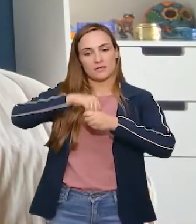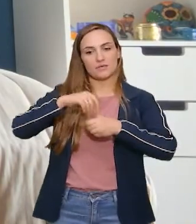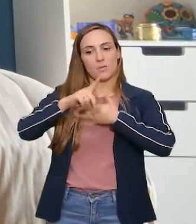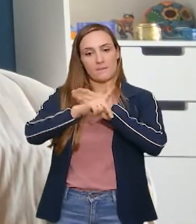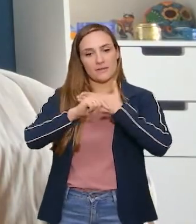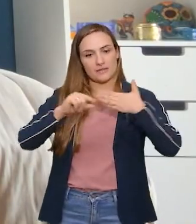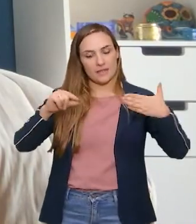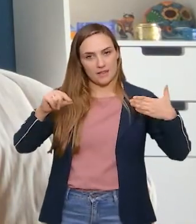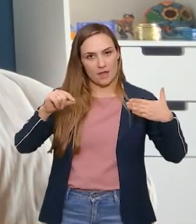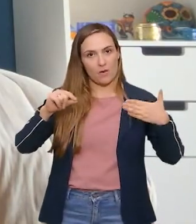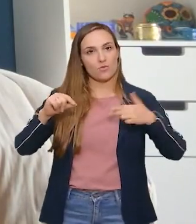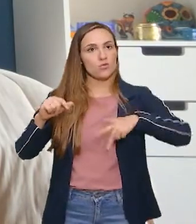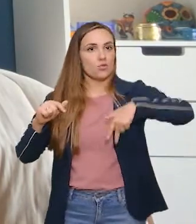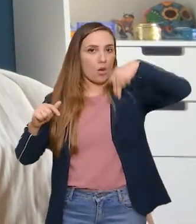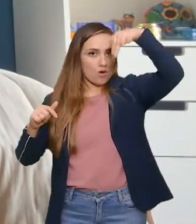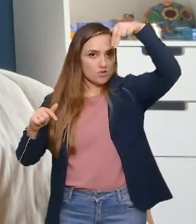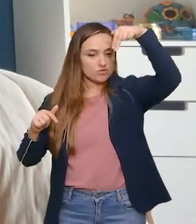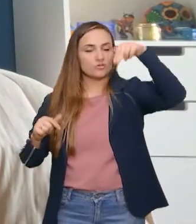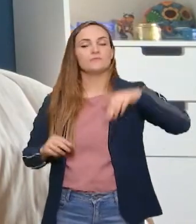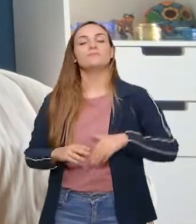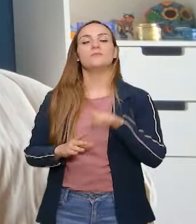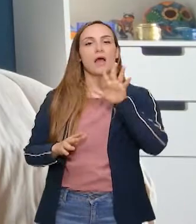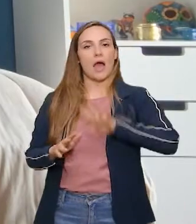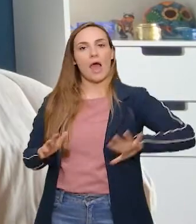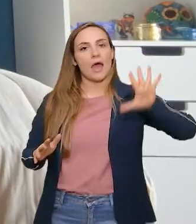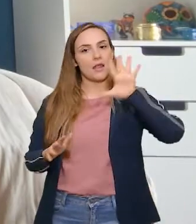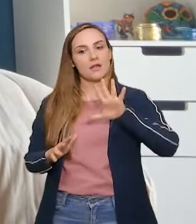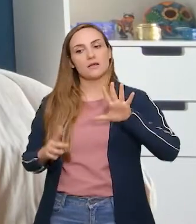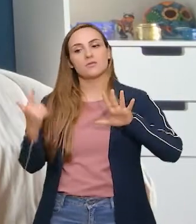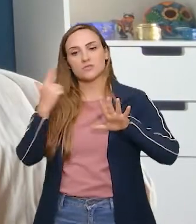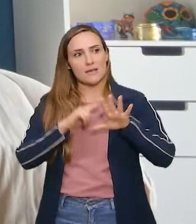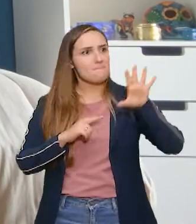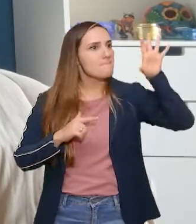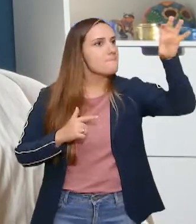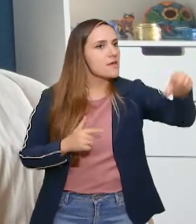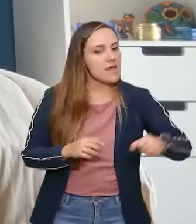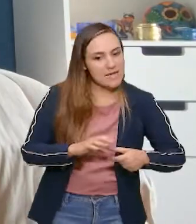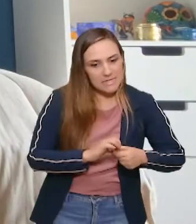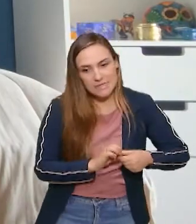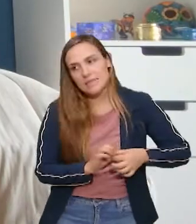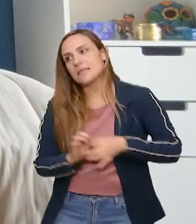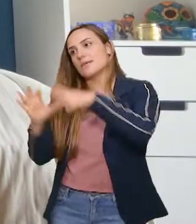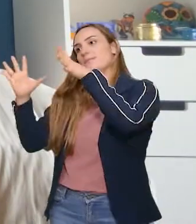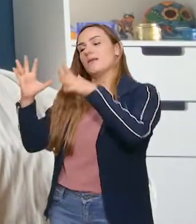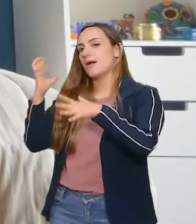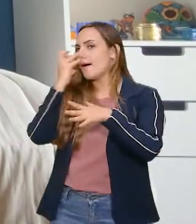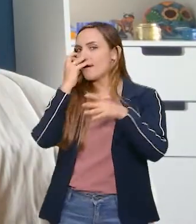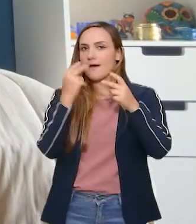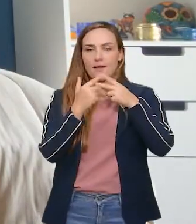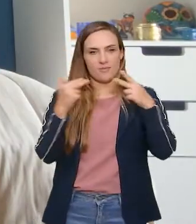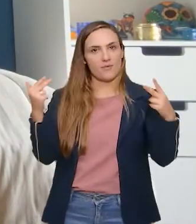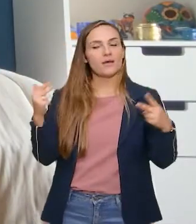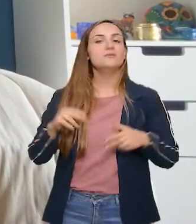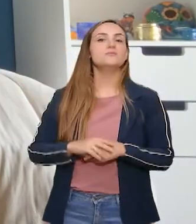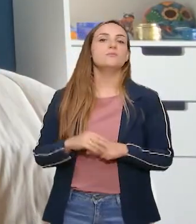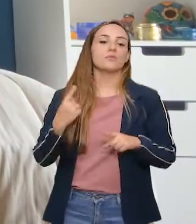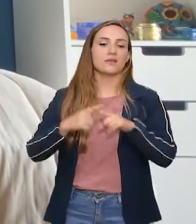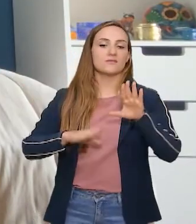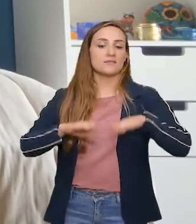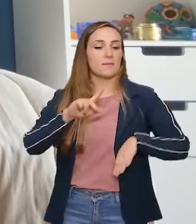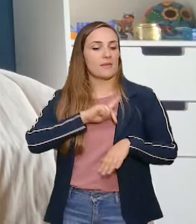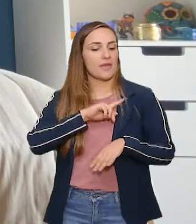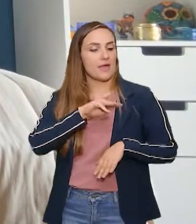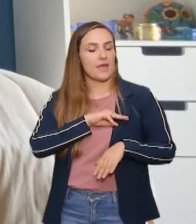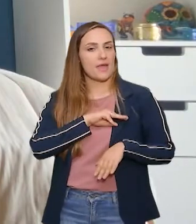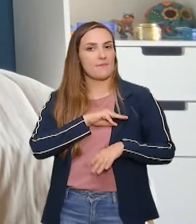Pantanal Norte, com a reabilitação e a soltura de animais que são recebidos pela Polícia Ambiental ou pela Secretaria